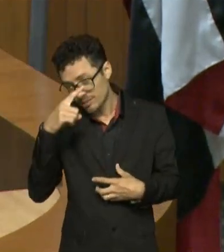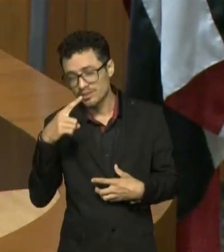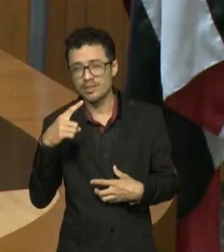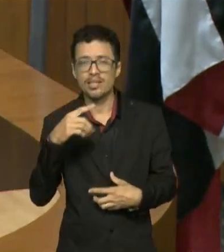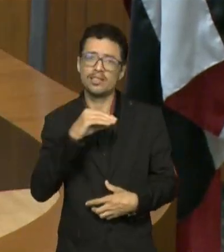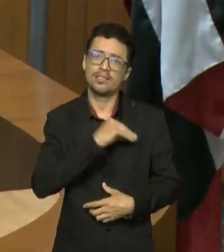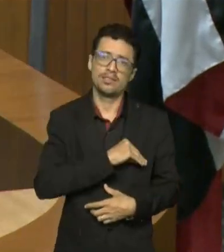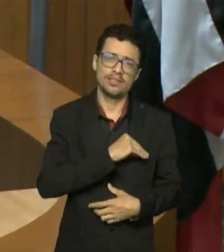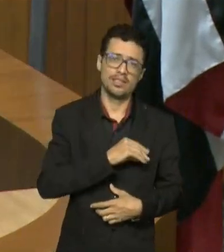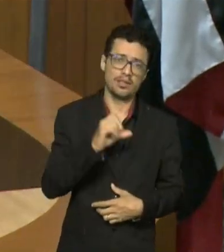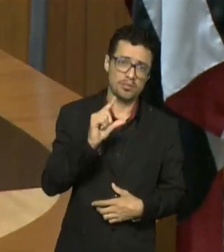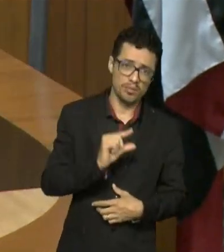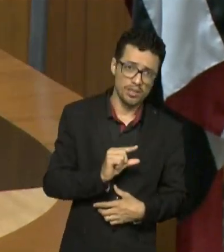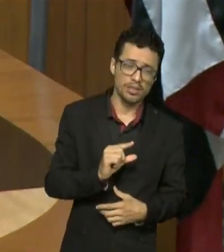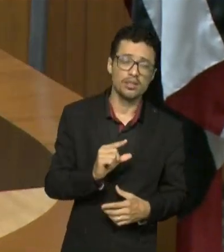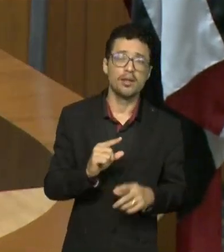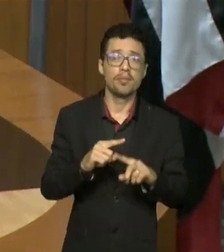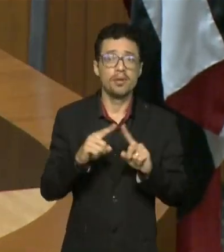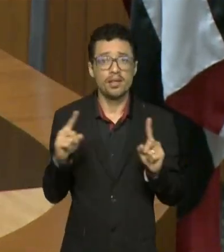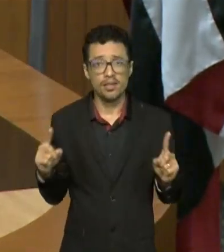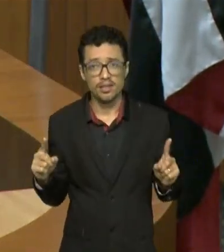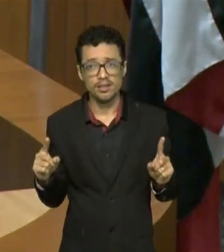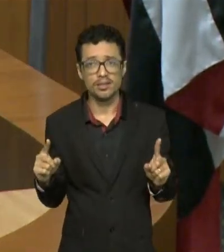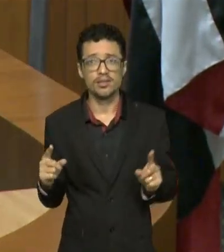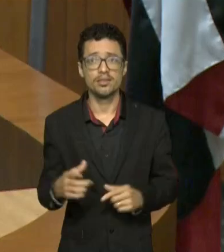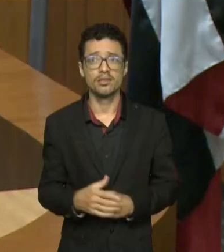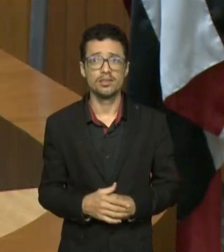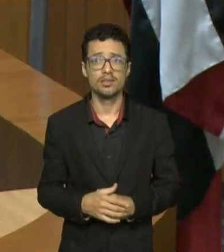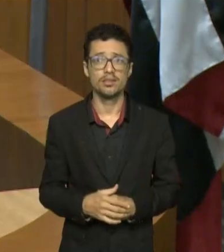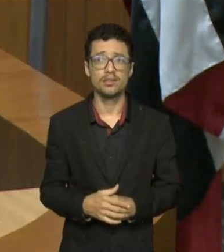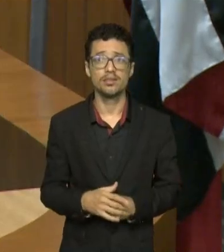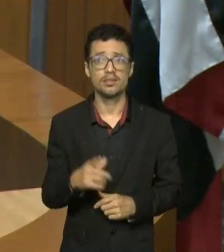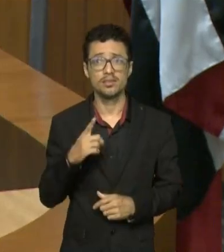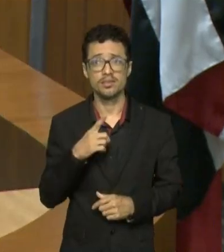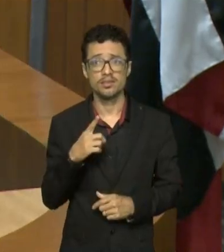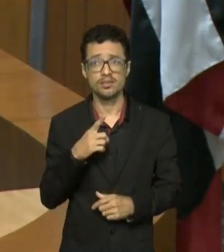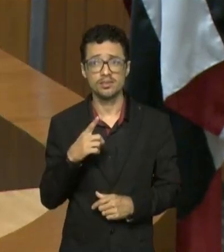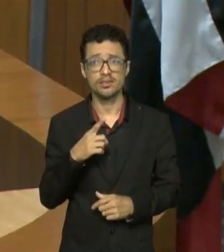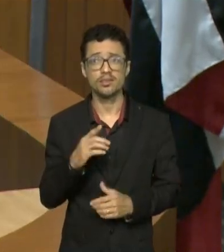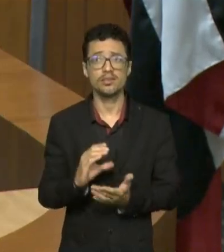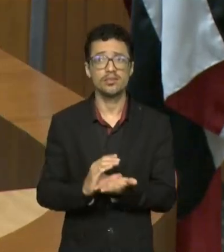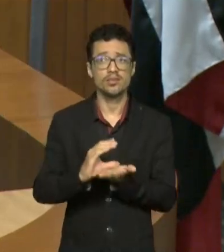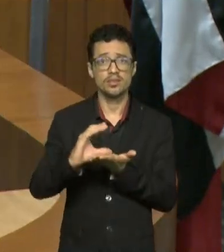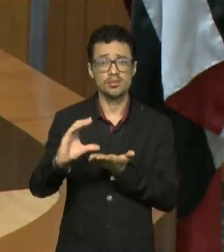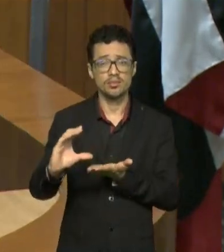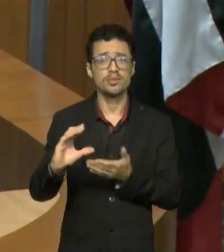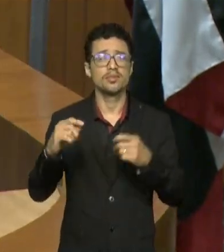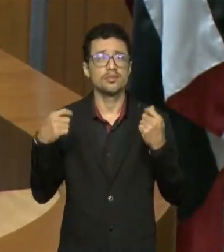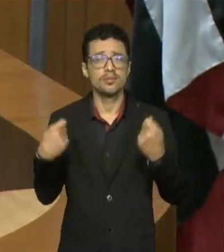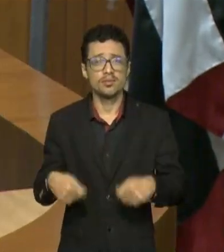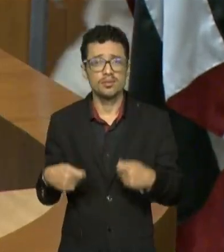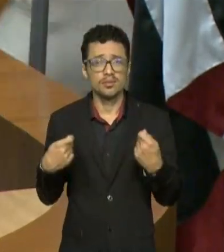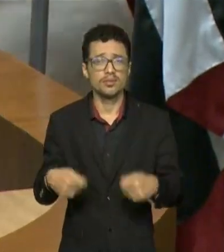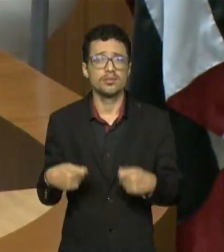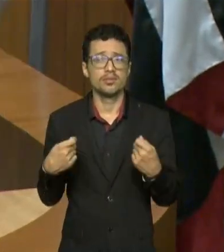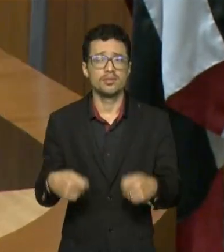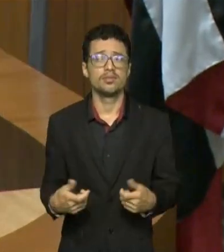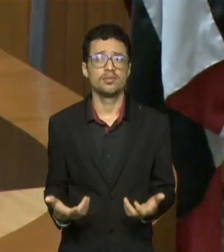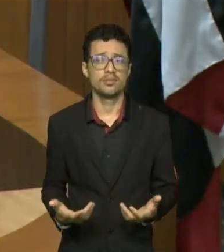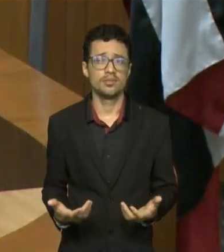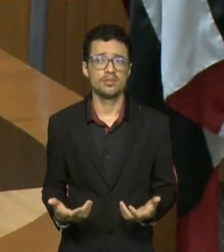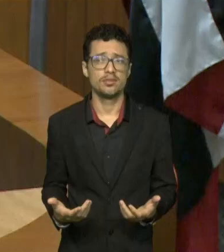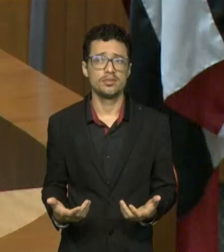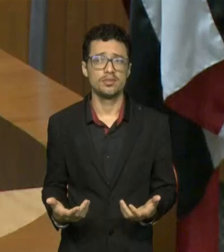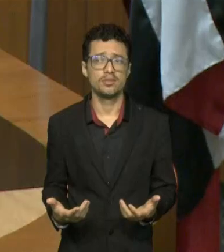baixos, mas há um investimento que precisa ser feito aqui, ó,